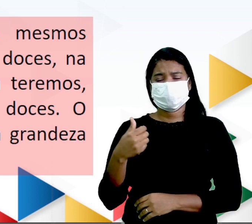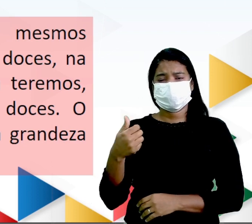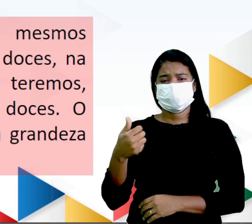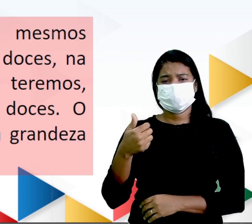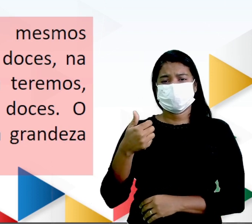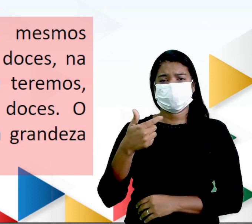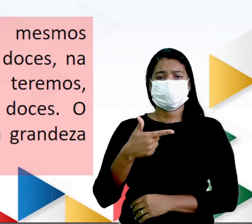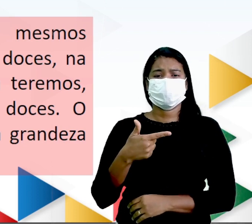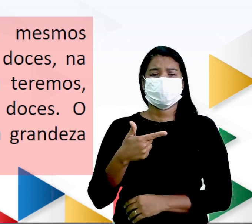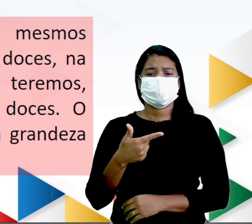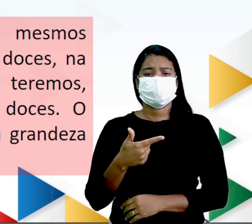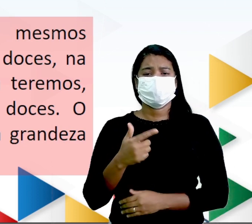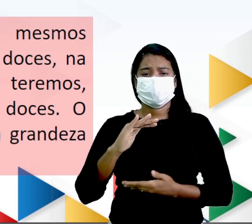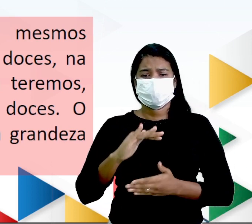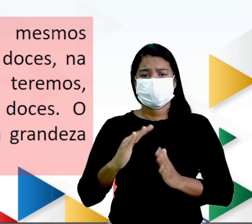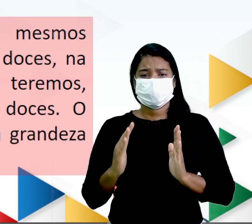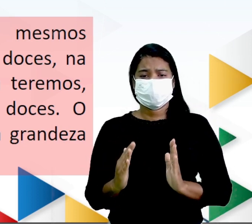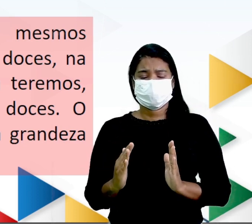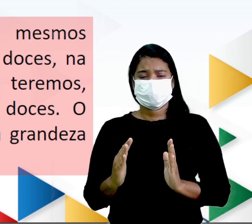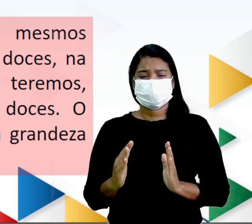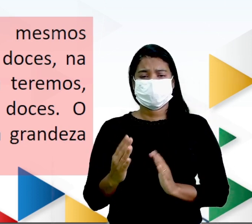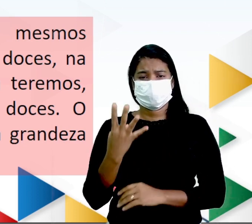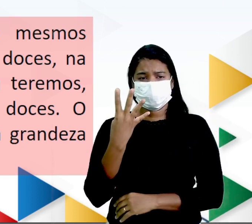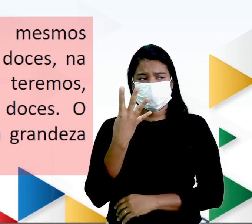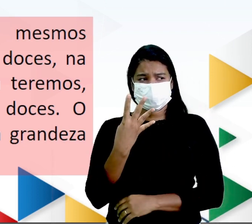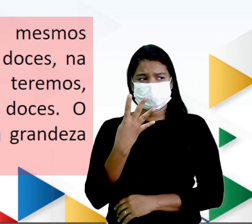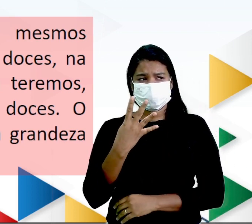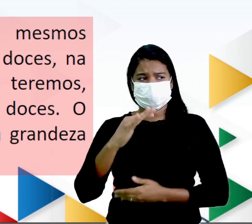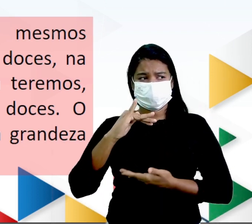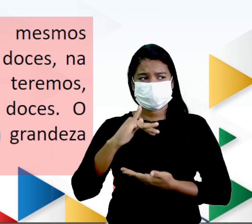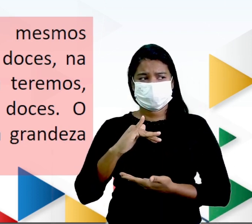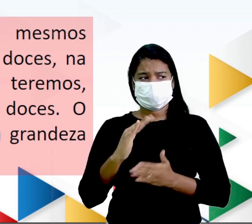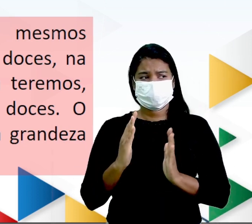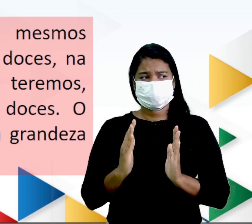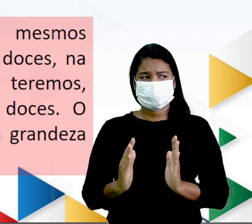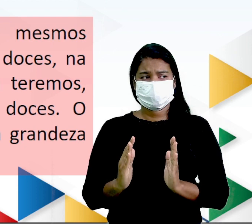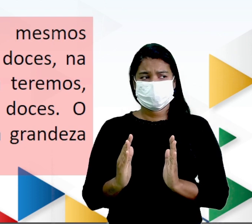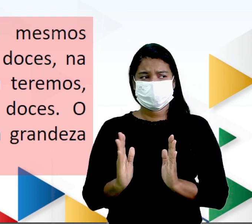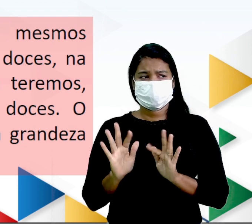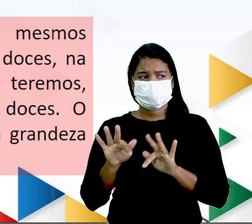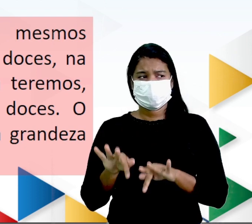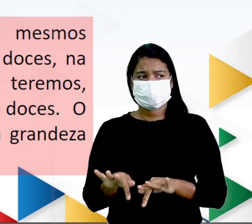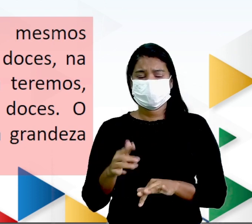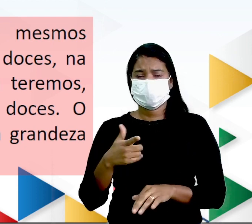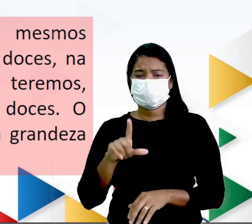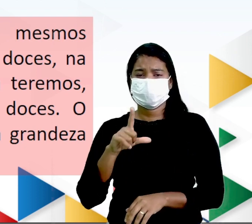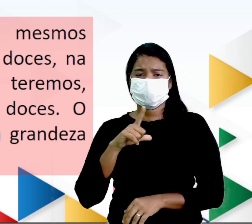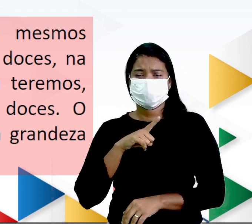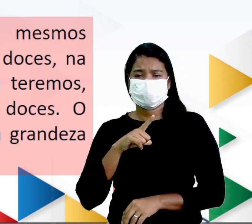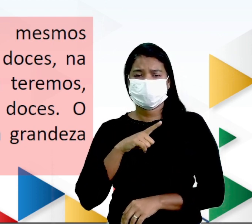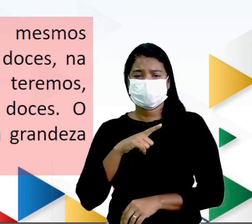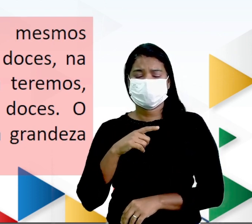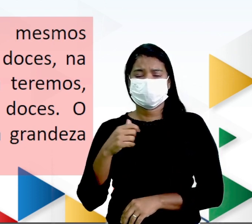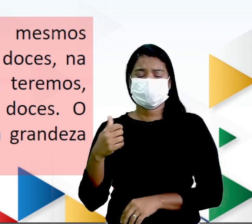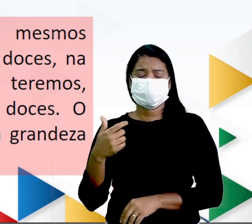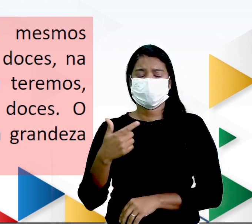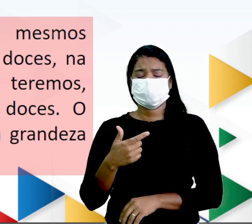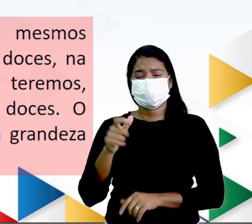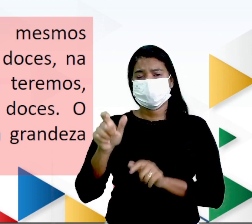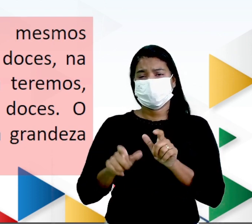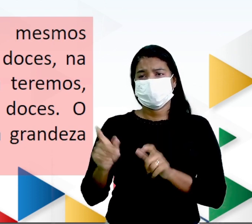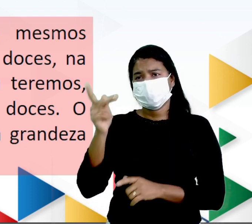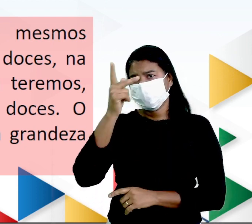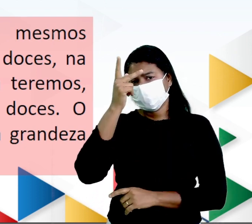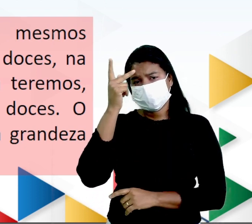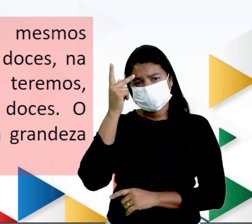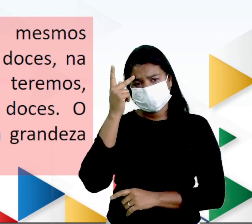a resposta, ou seria 4 caixas. Então, no final, eu não vou ter doces por pessoas,